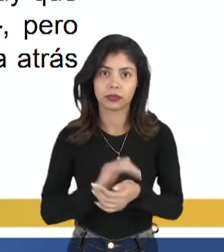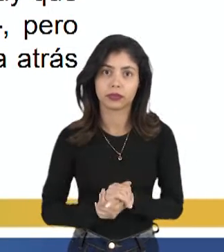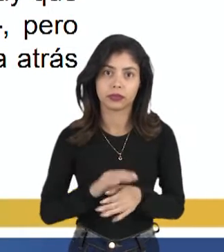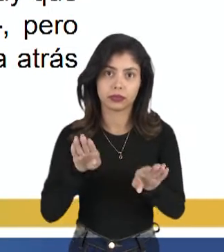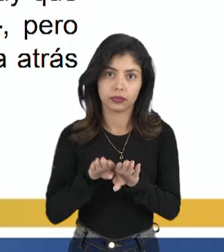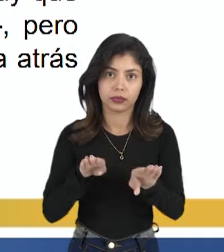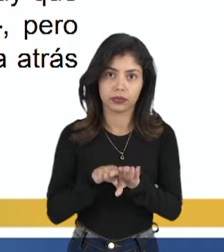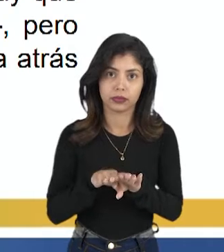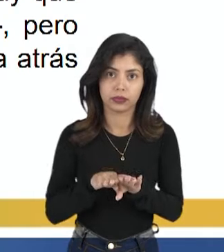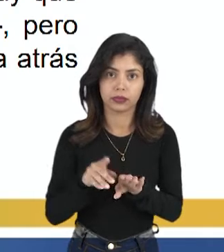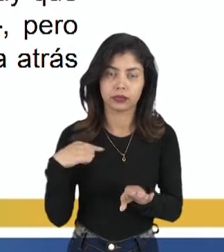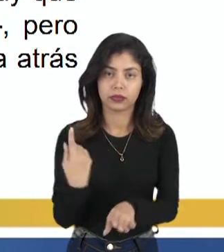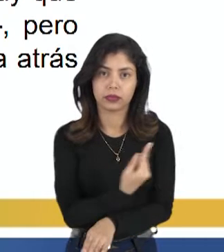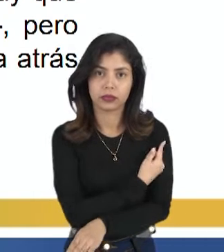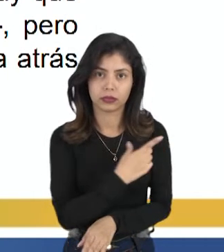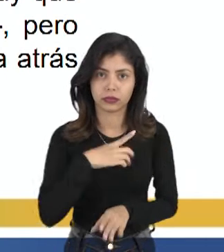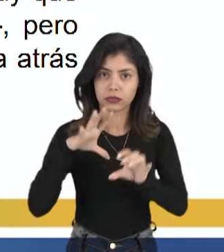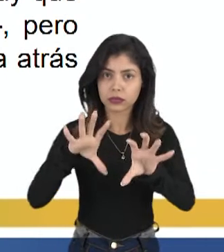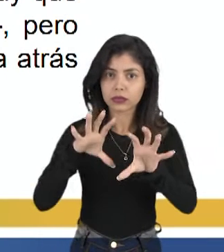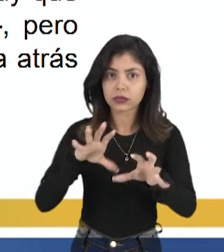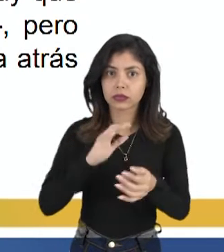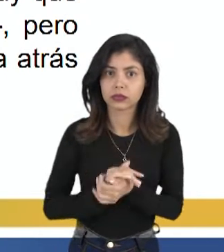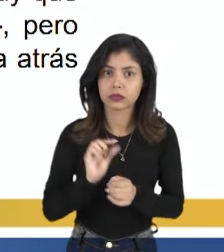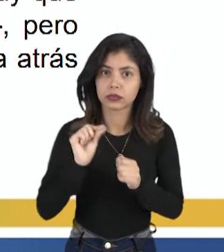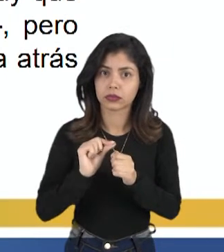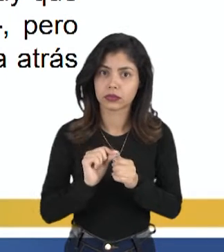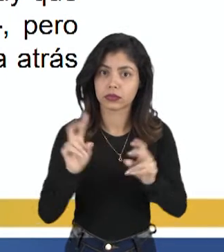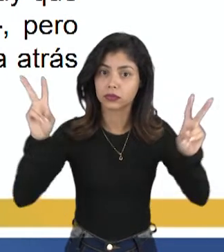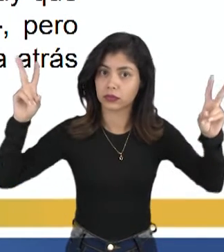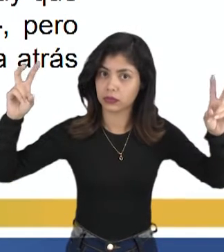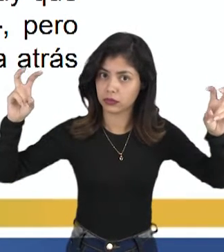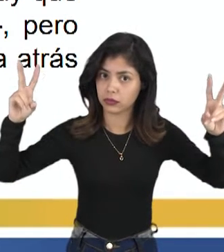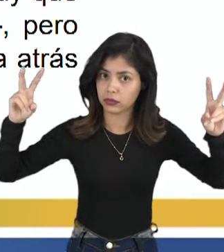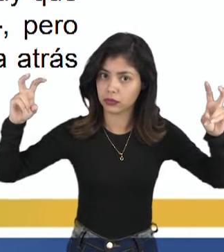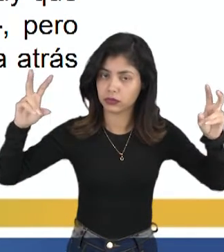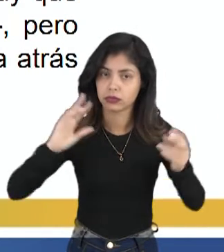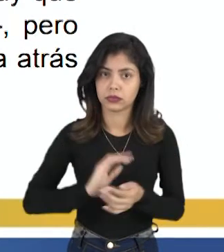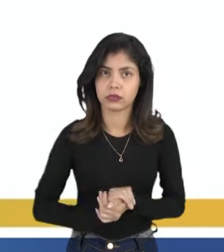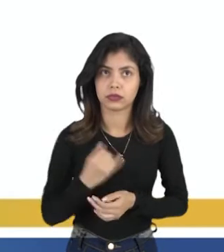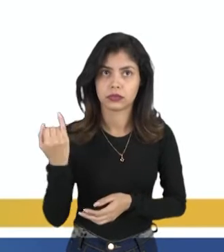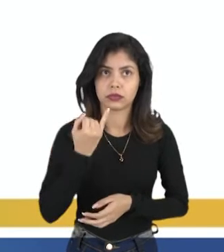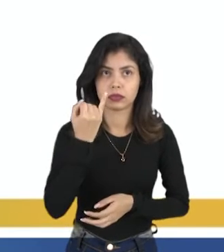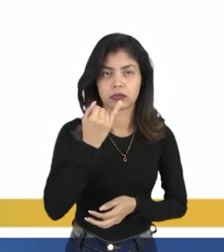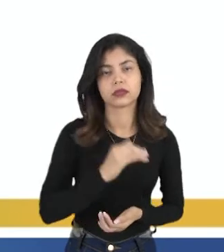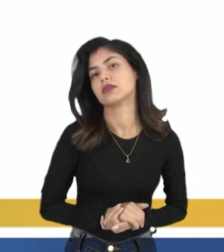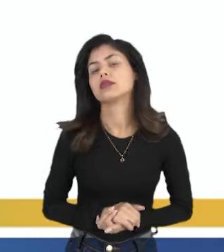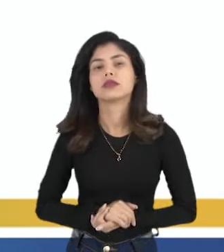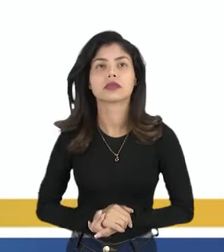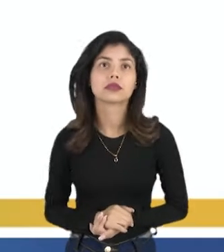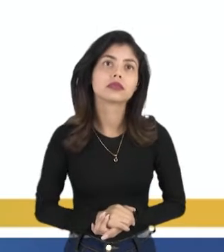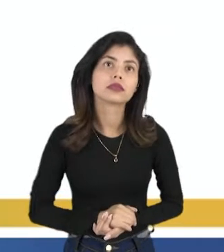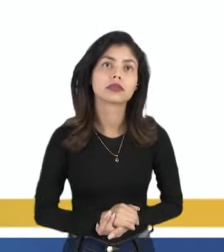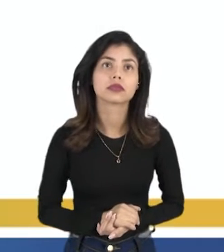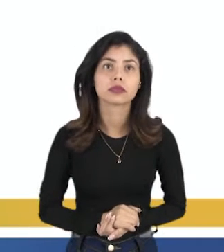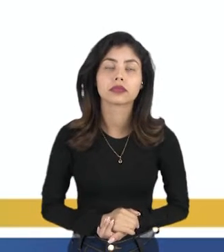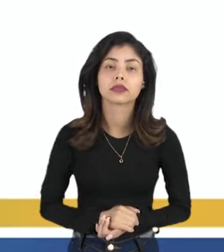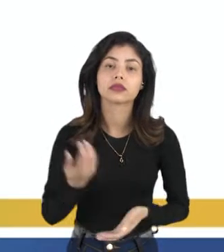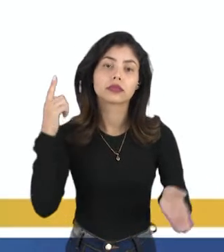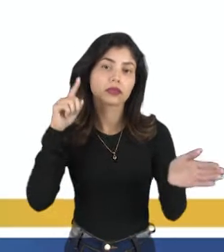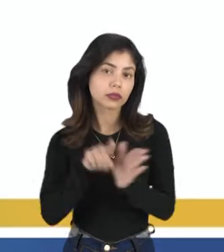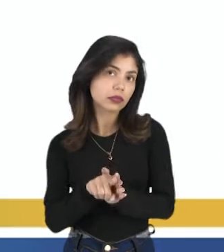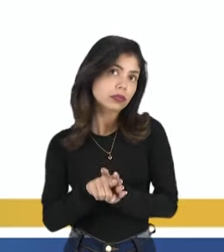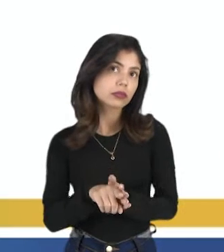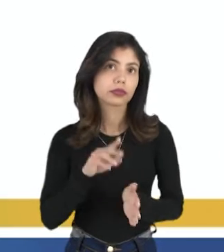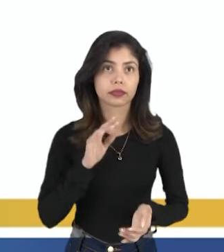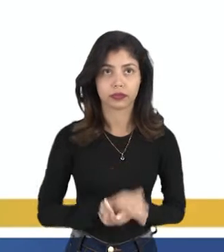tudo isso aqui que nós temos aqui estavam entre aspas, ou seja, é importante, tá?